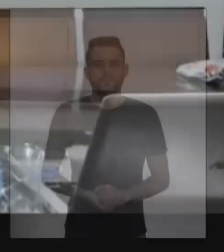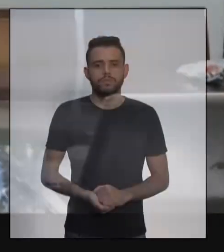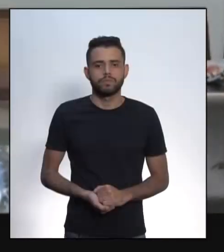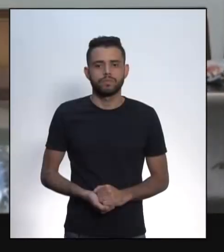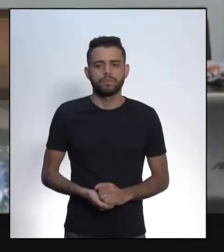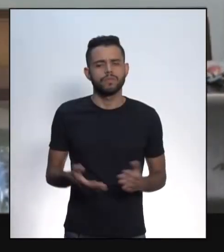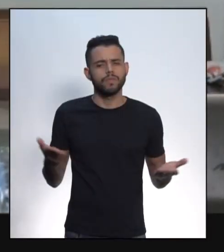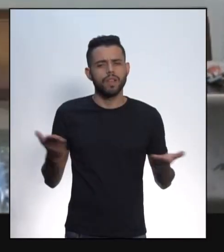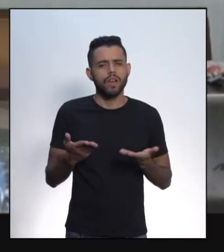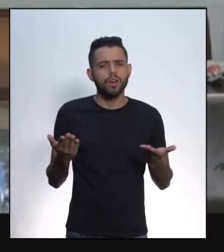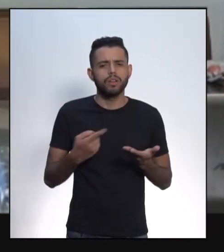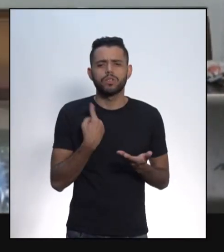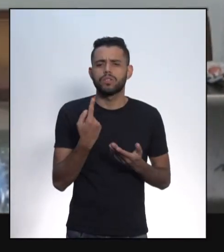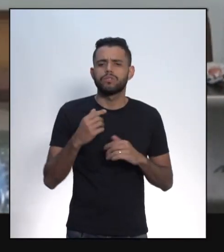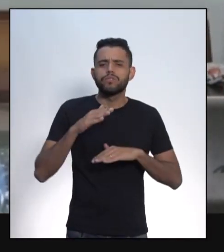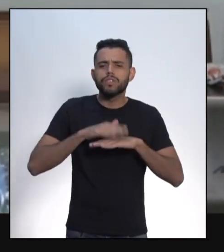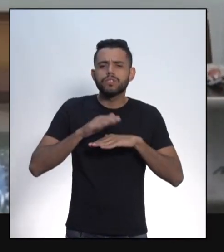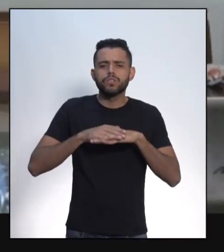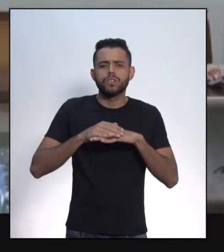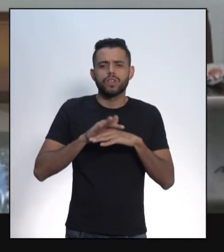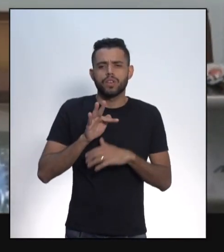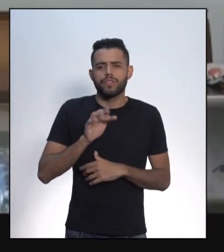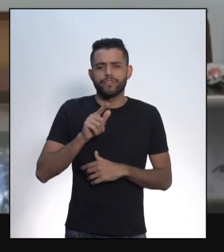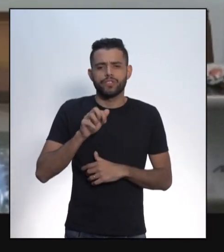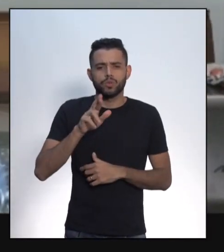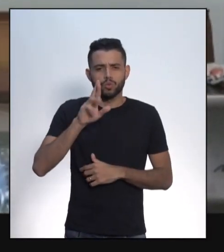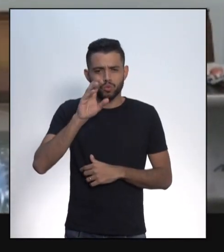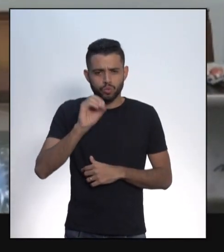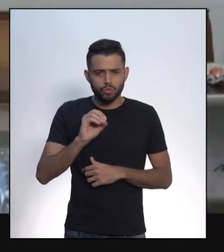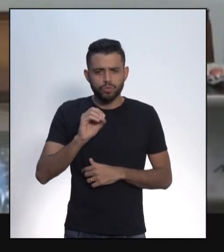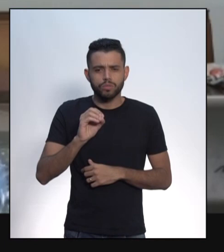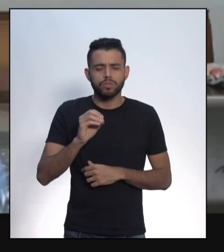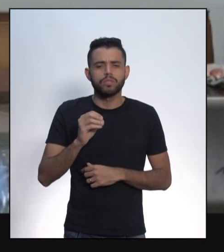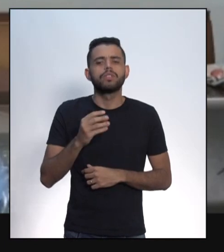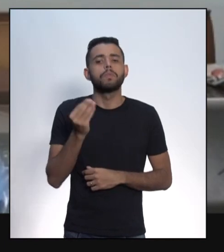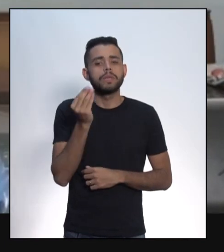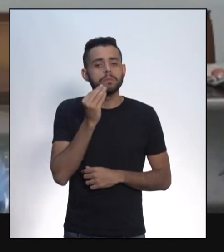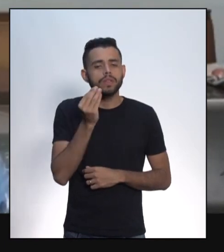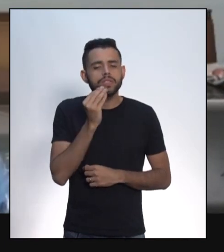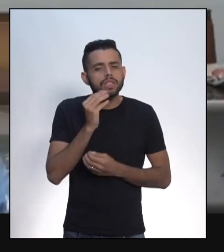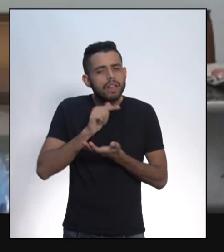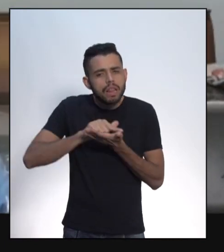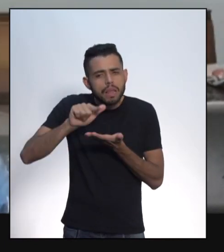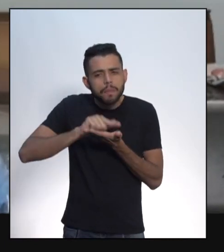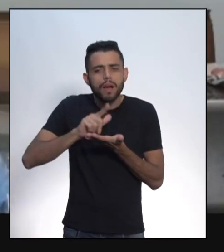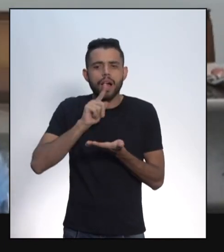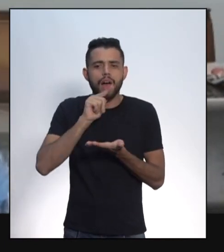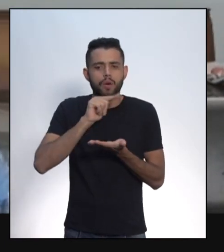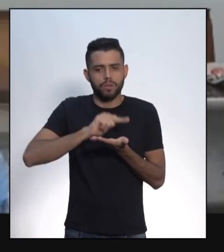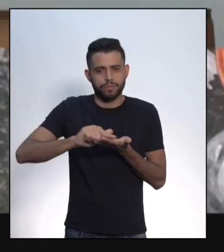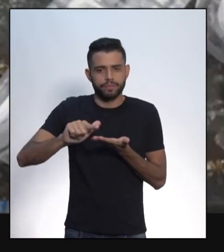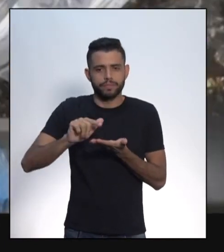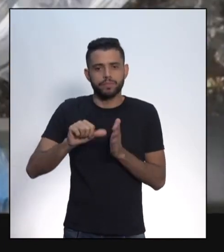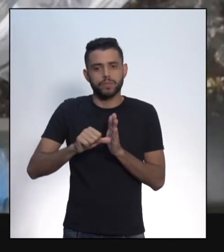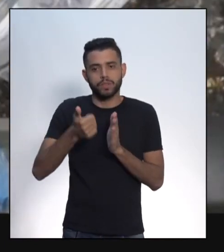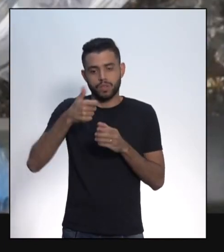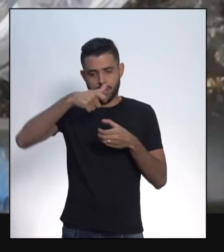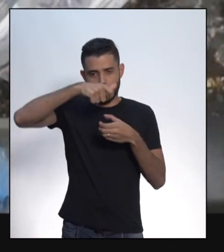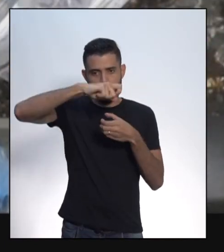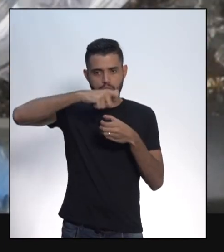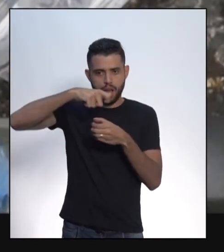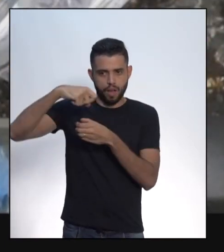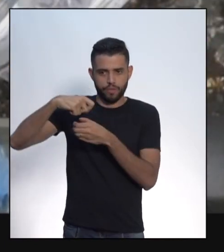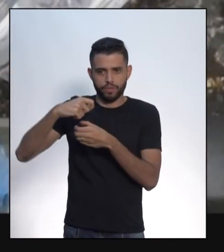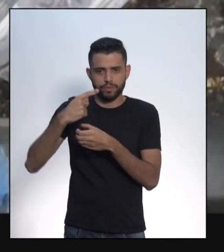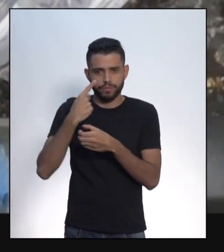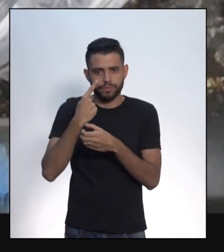Nós iremos montar um filtro para realizar a experiência de tratamento da água. Primeiramente, vamos pegar 2 garrafas